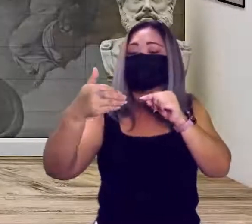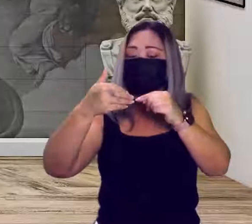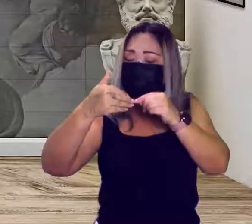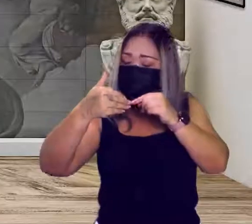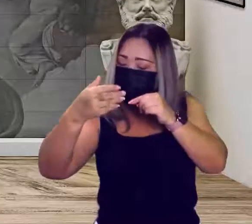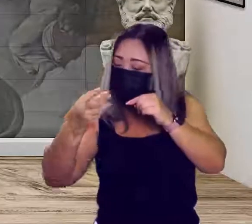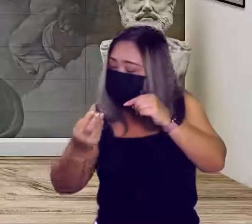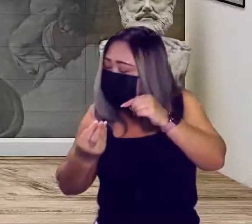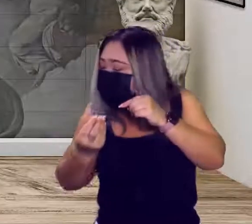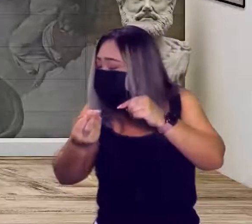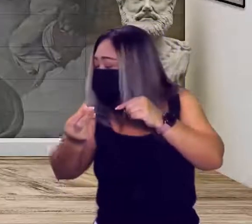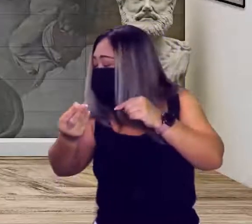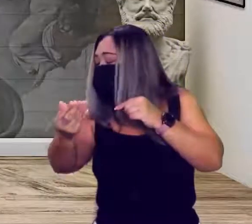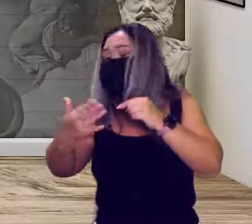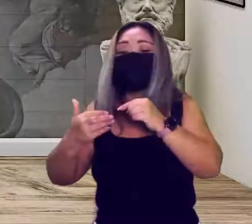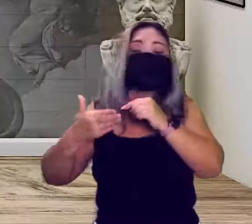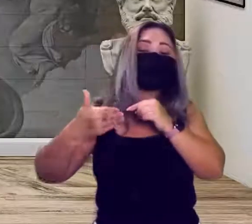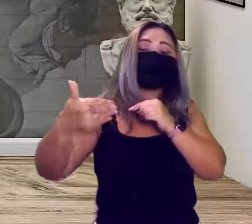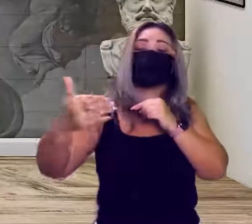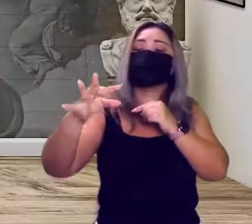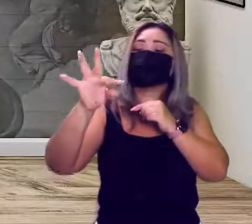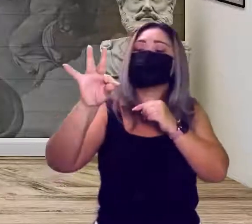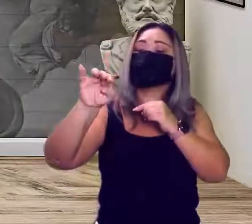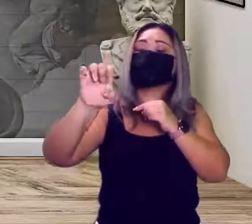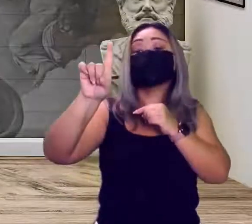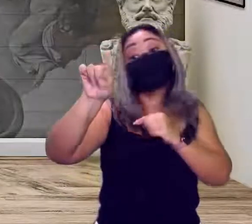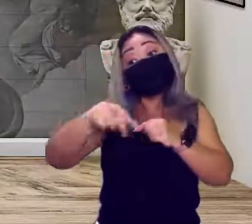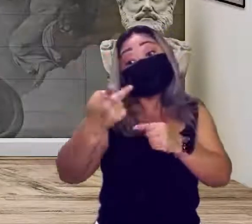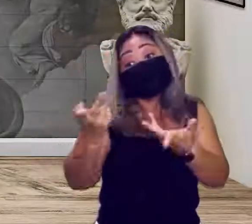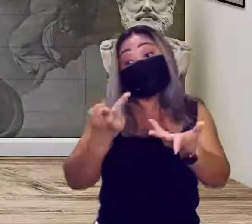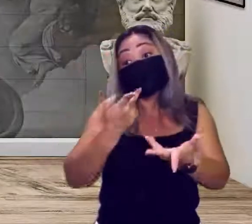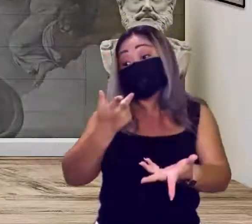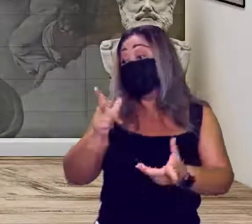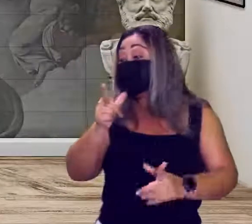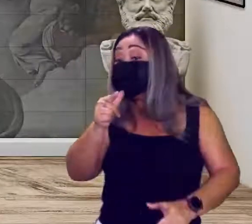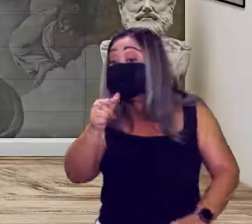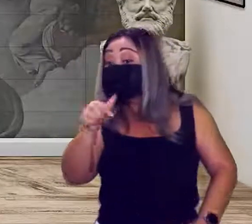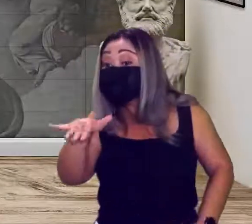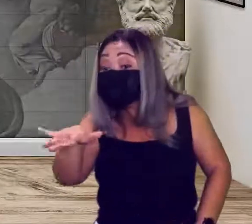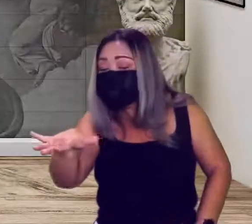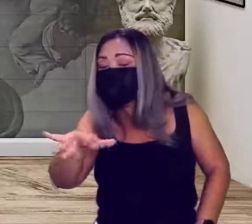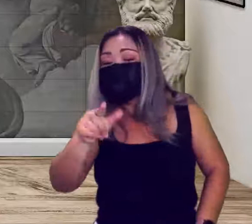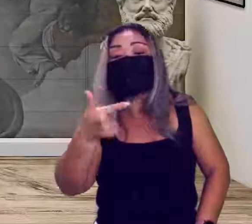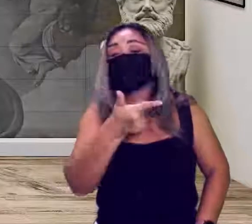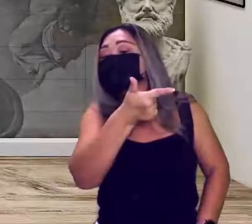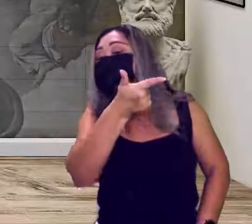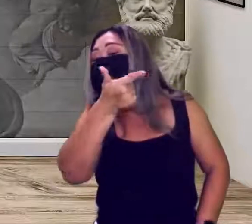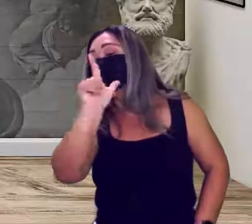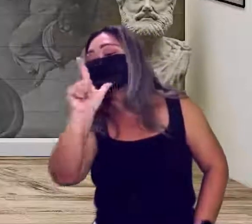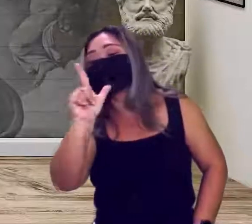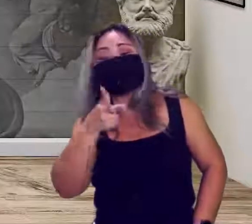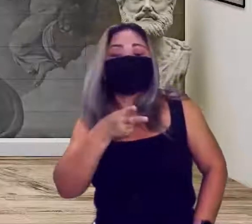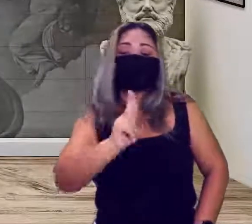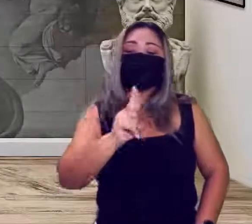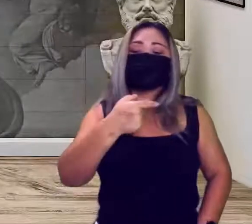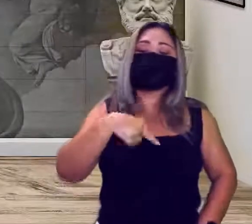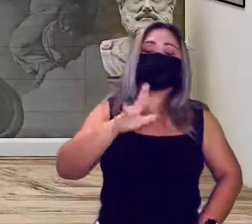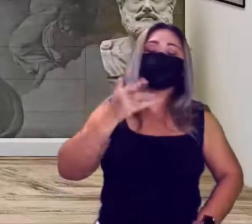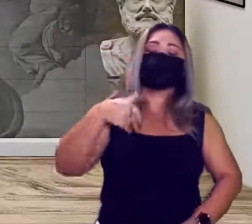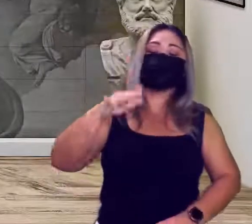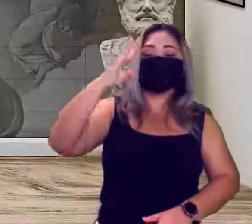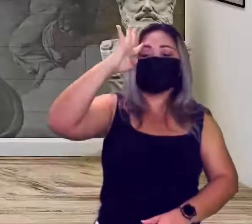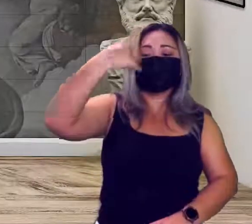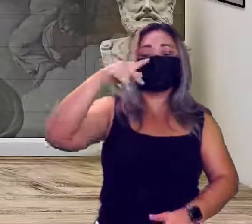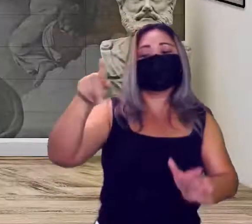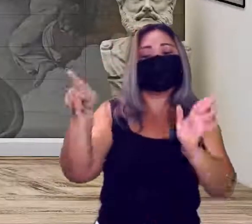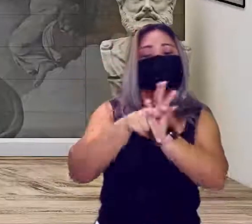essência inicial. Inclusive o Tales disse que era a água. Aí outros foram continuando as suas